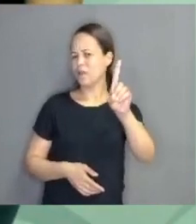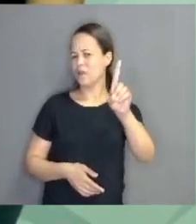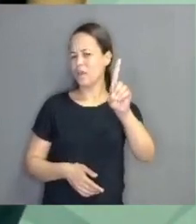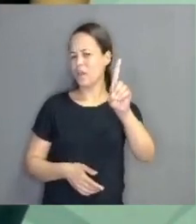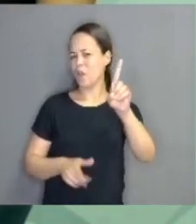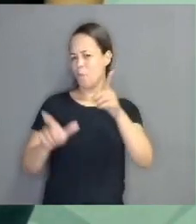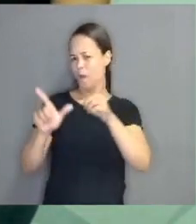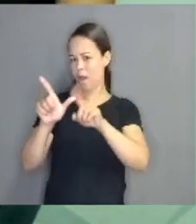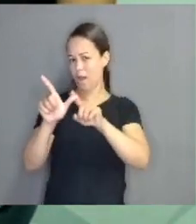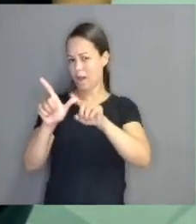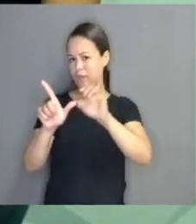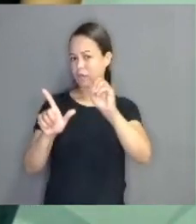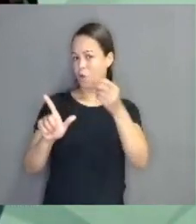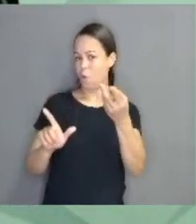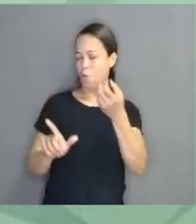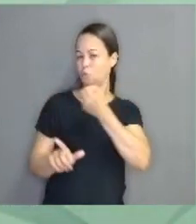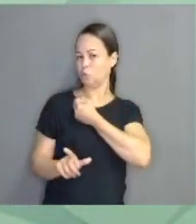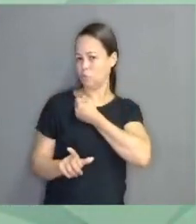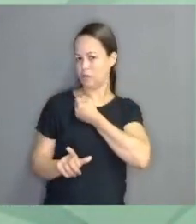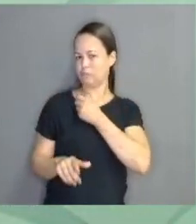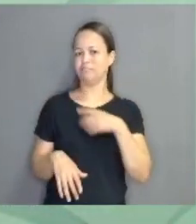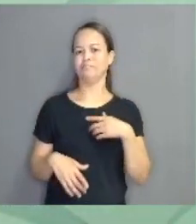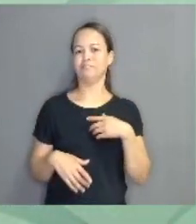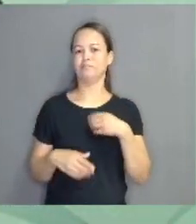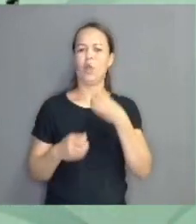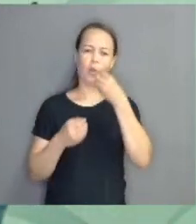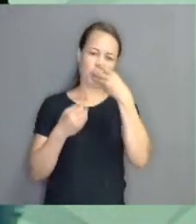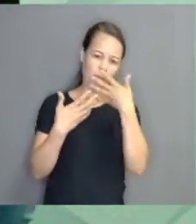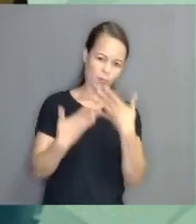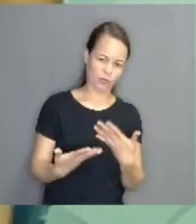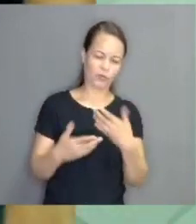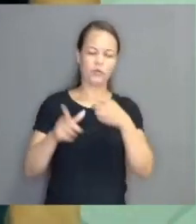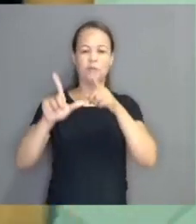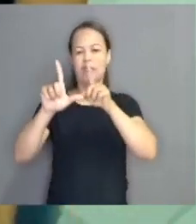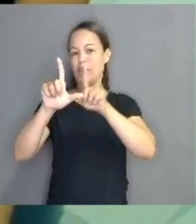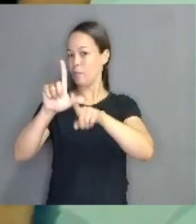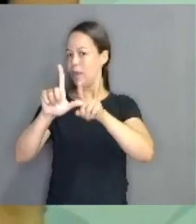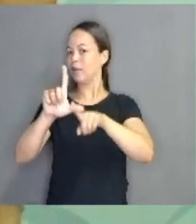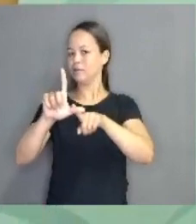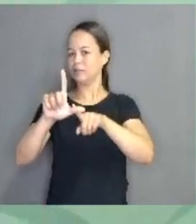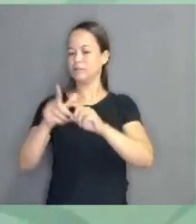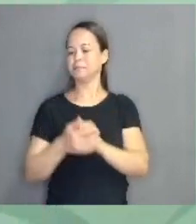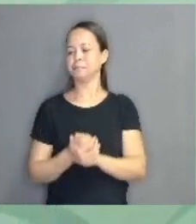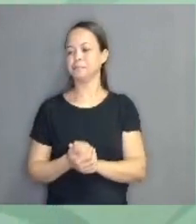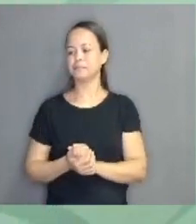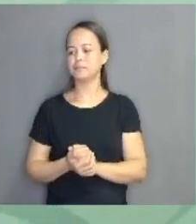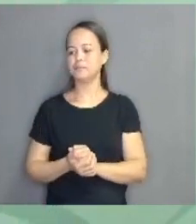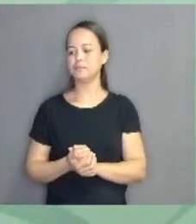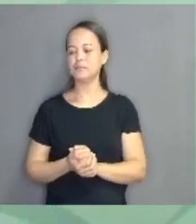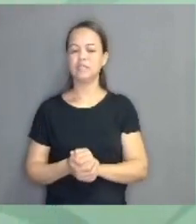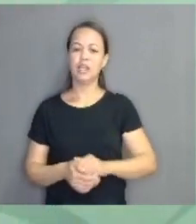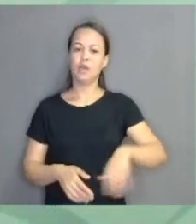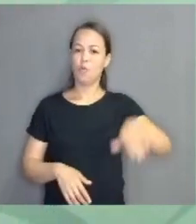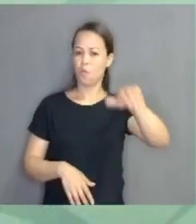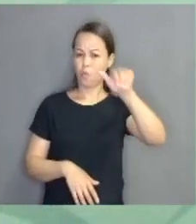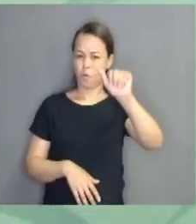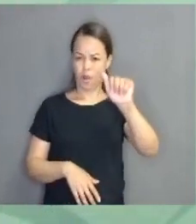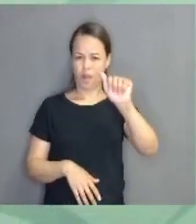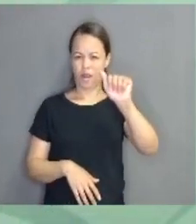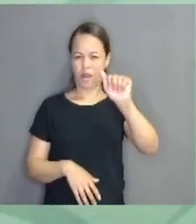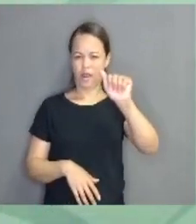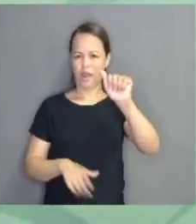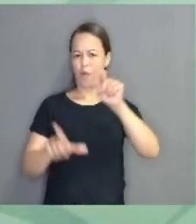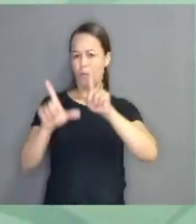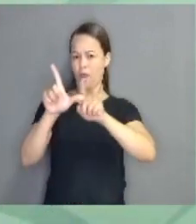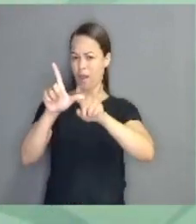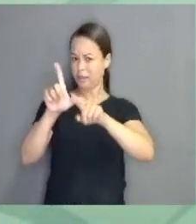número? Muito bem, é uma letra. O A é uma letra ou um